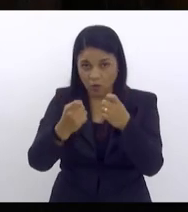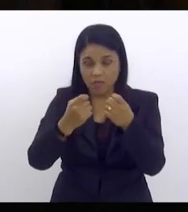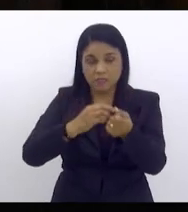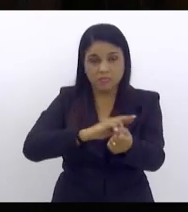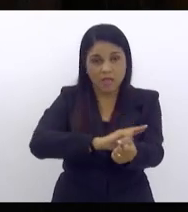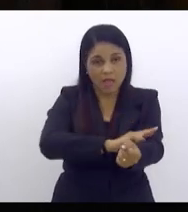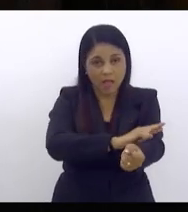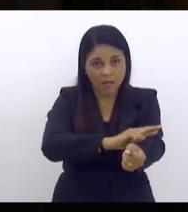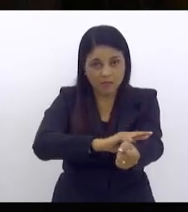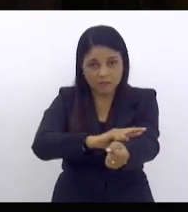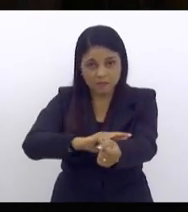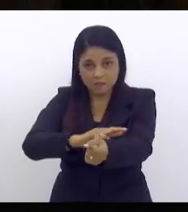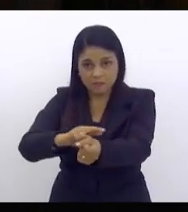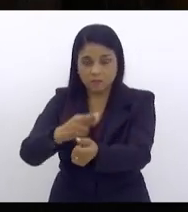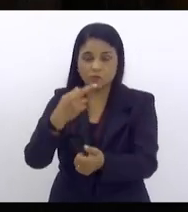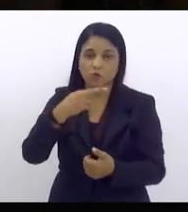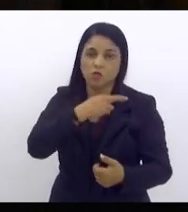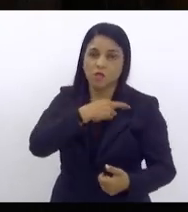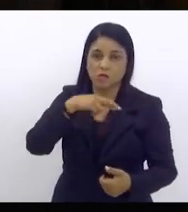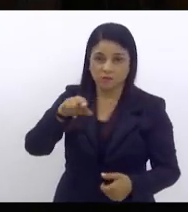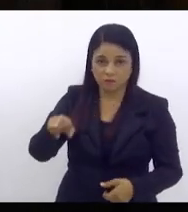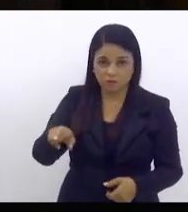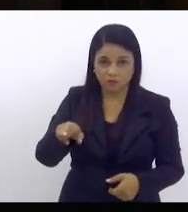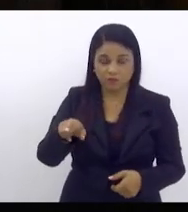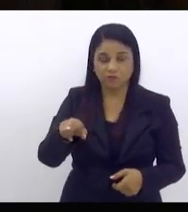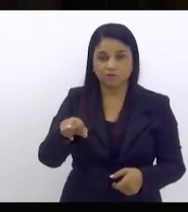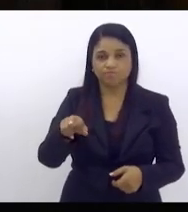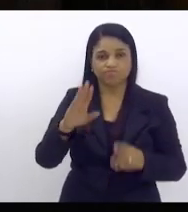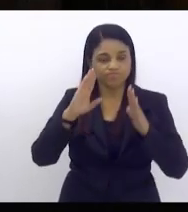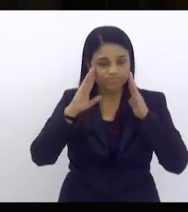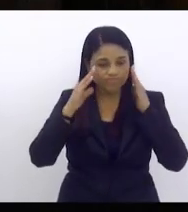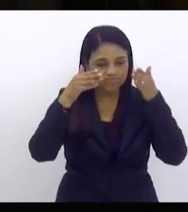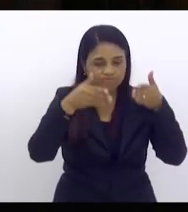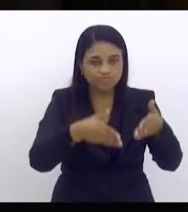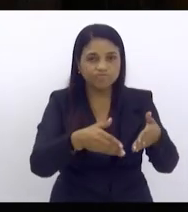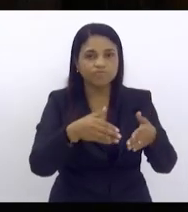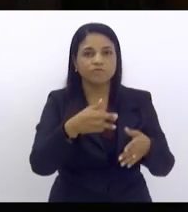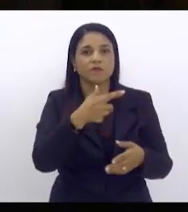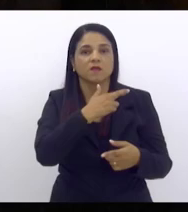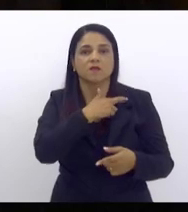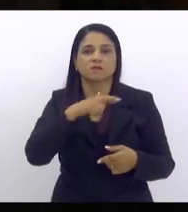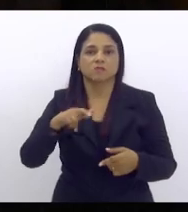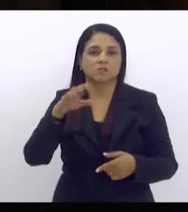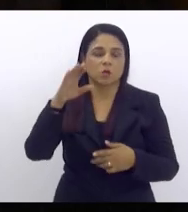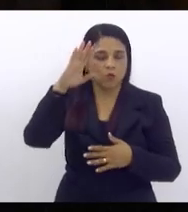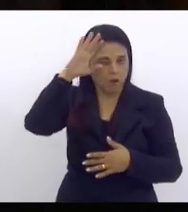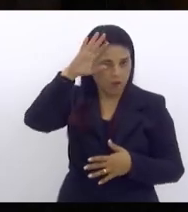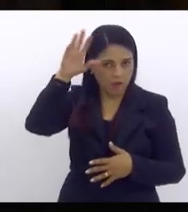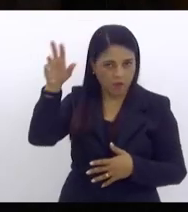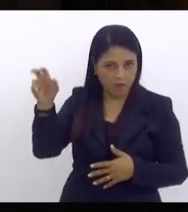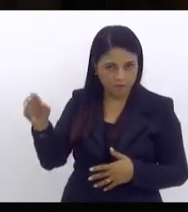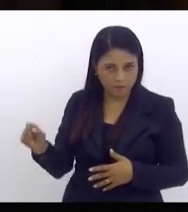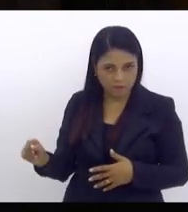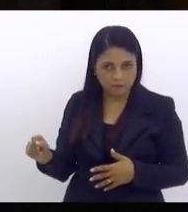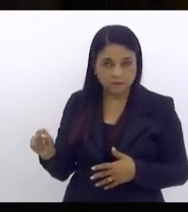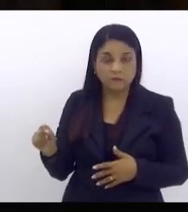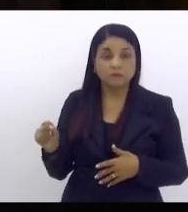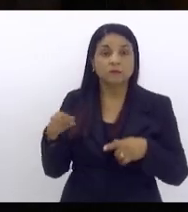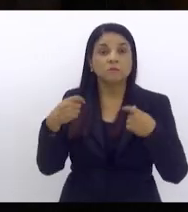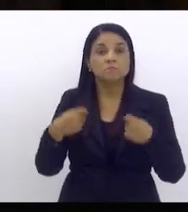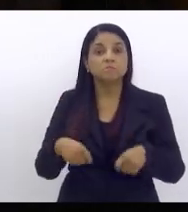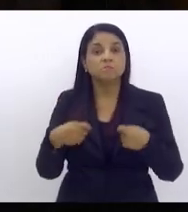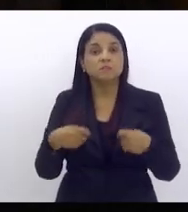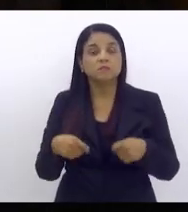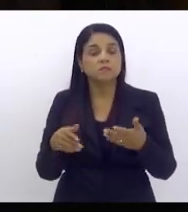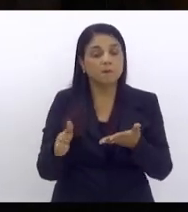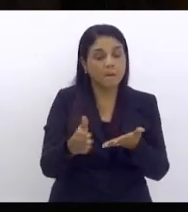racismo religioso, direcionado em especial às religiões de matriz africana, precisam ser